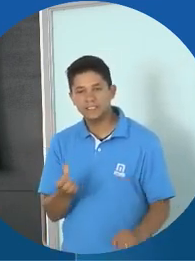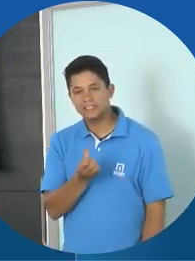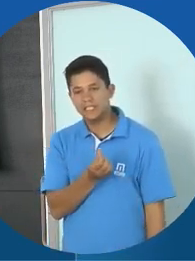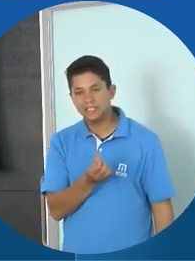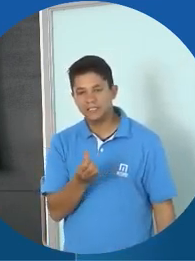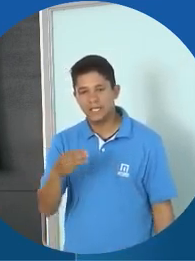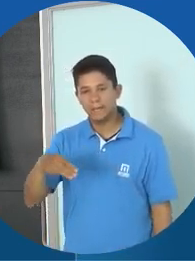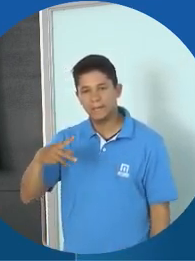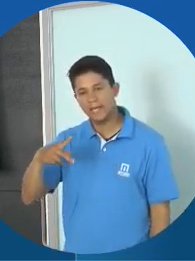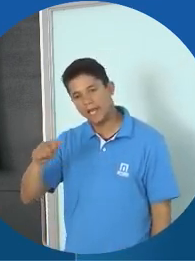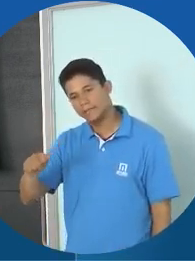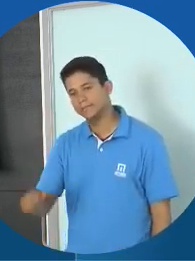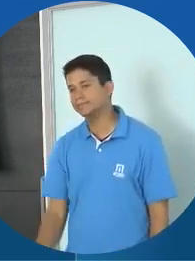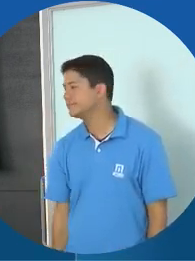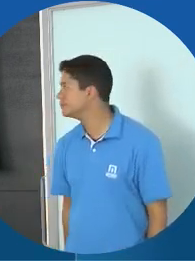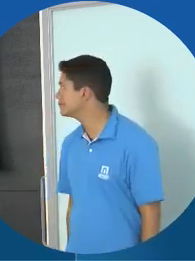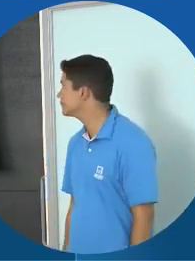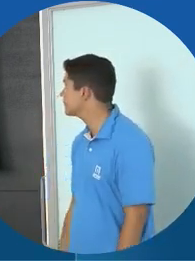MPa.